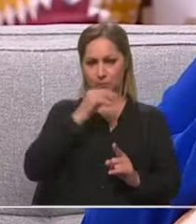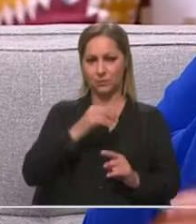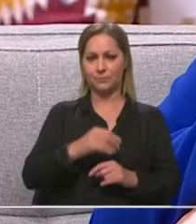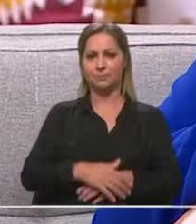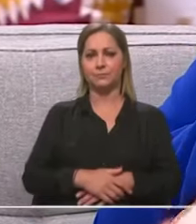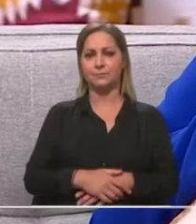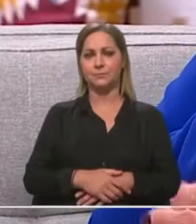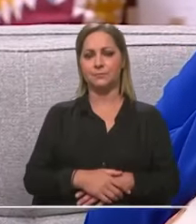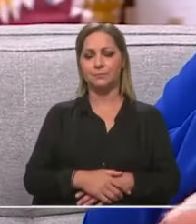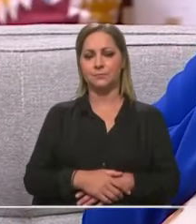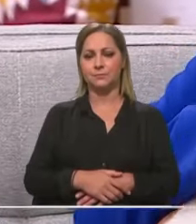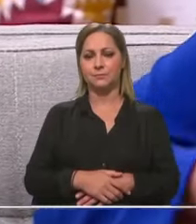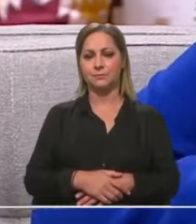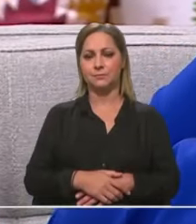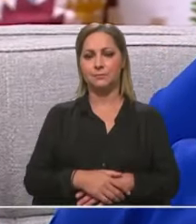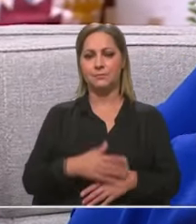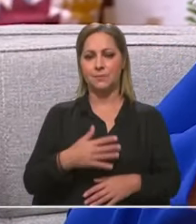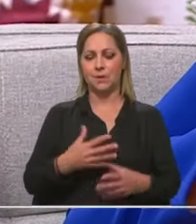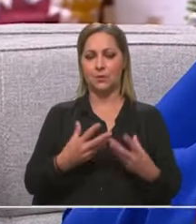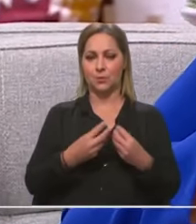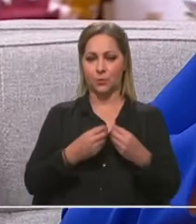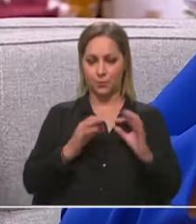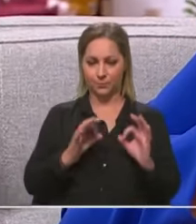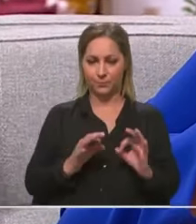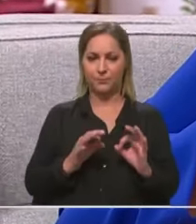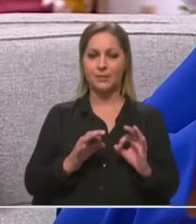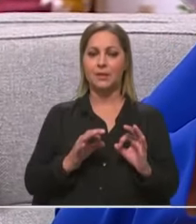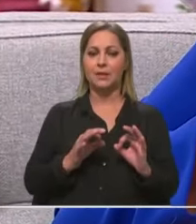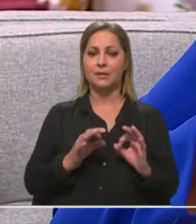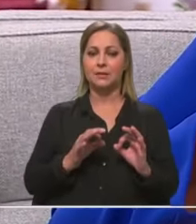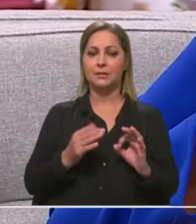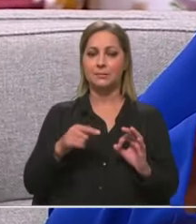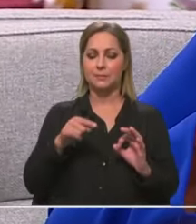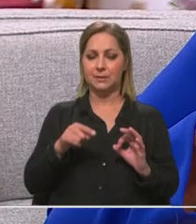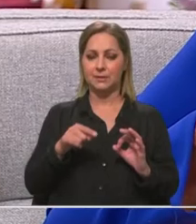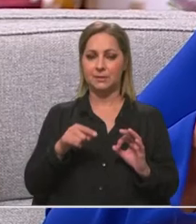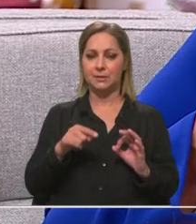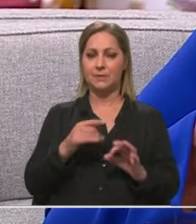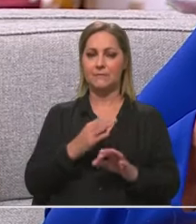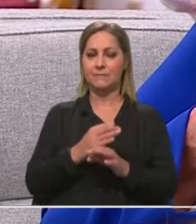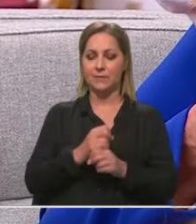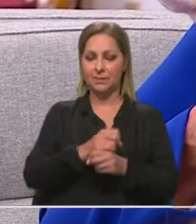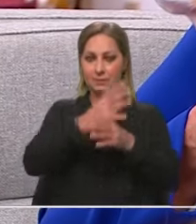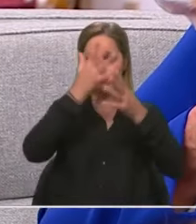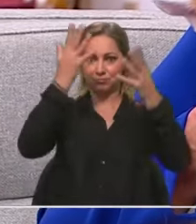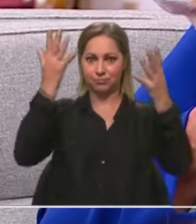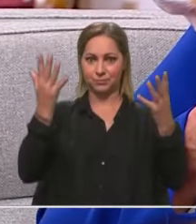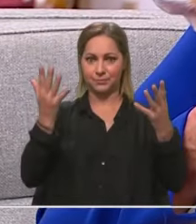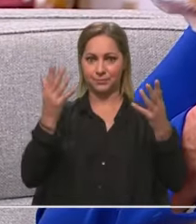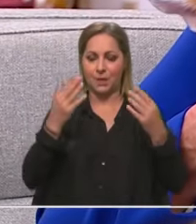altura agora tá connosco E então H fazemos essa grande festa agora